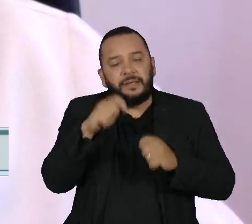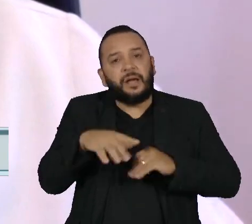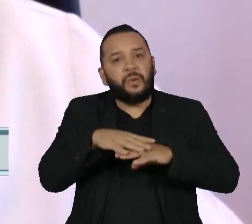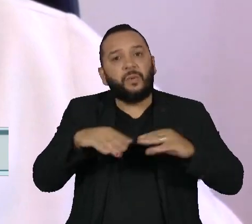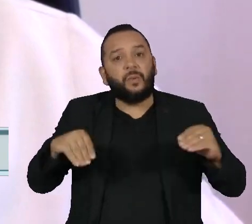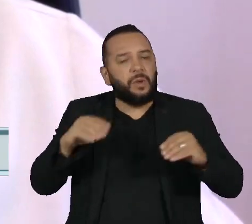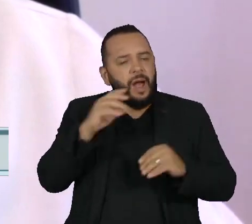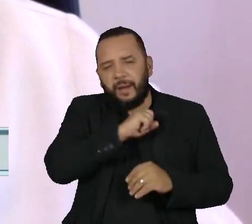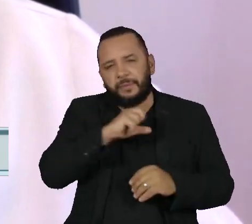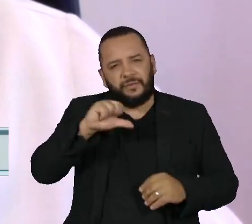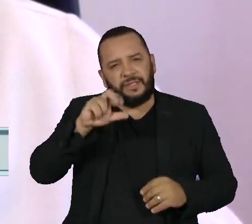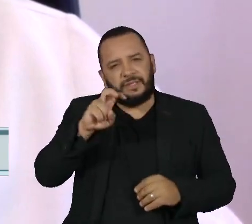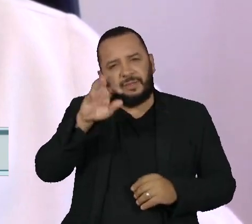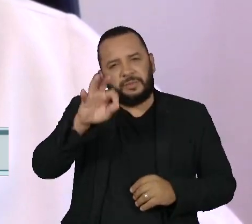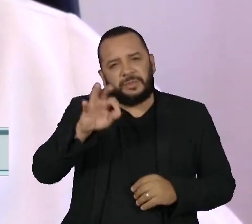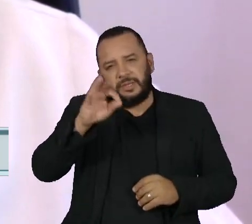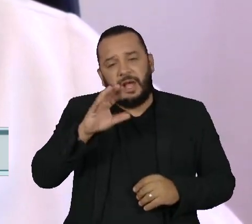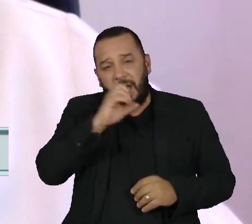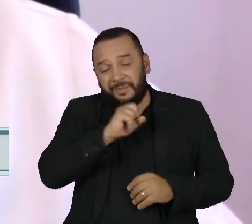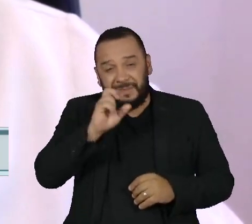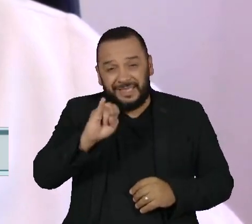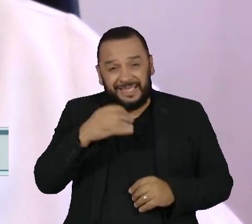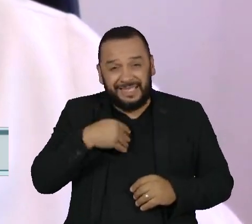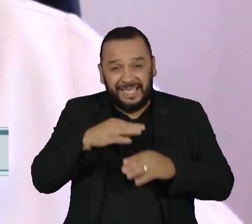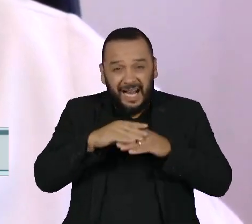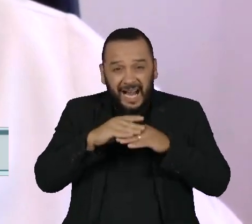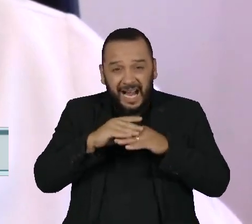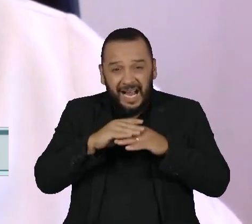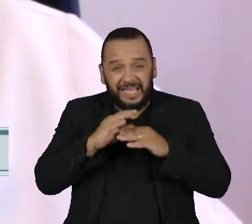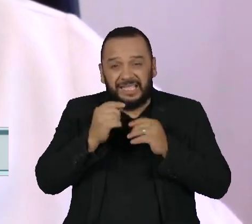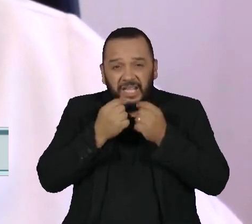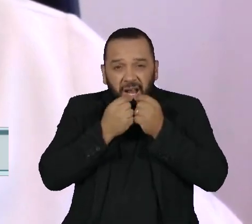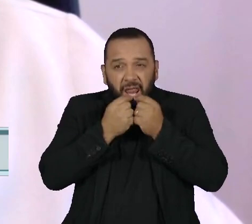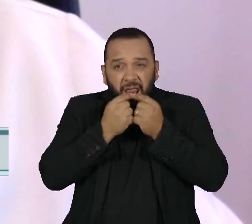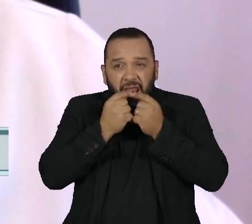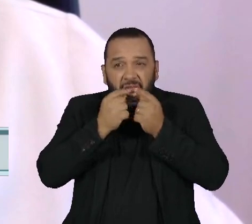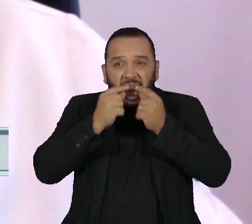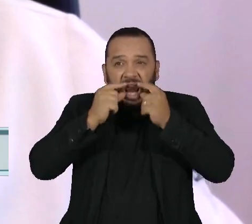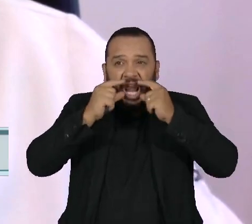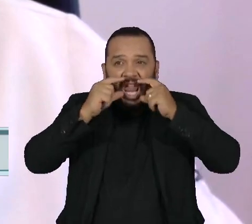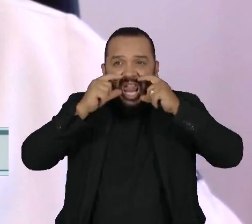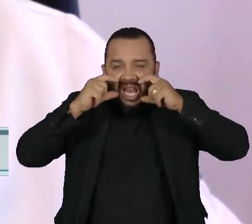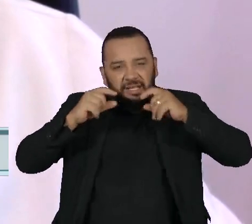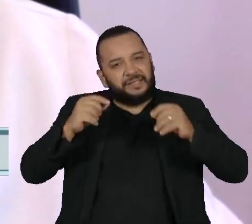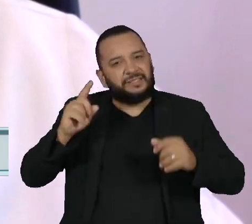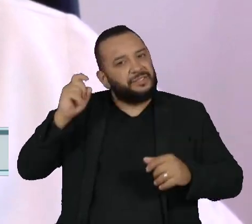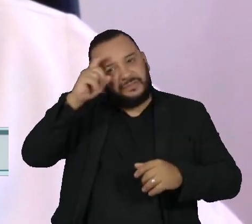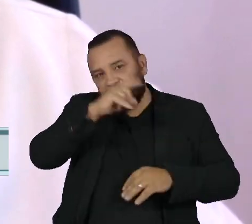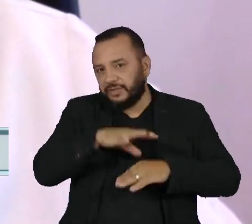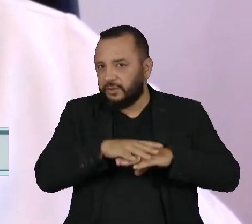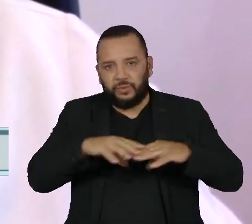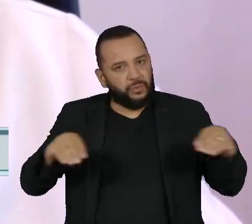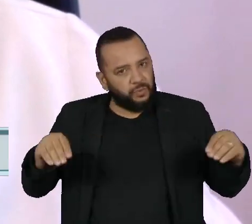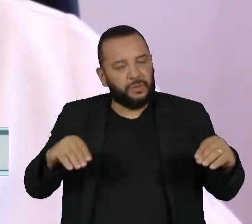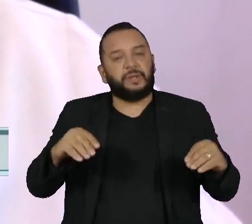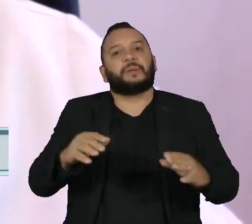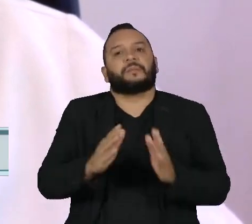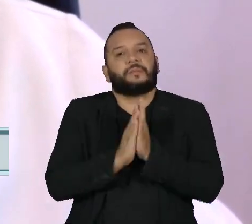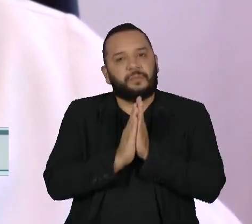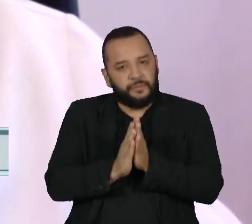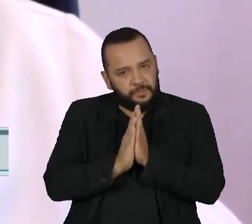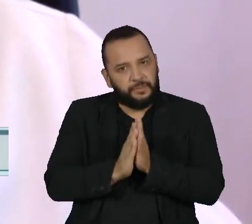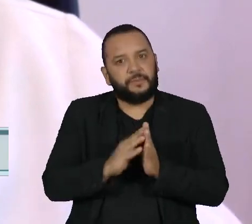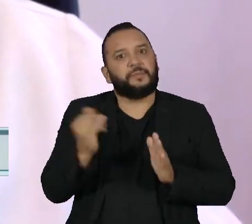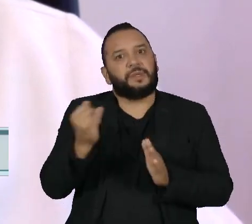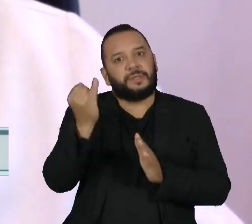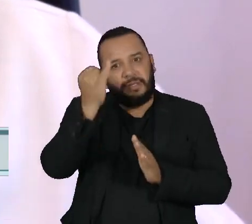enquanto que aquele que chega com a doença avançada, a sua chance de cura pode reduzir à metade. Daí a suma importância dessas campanhas, como essa